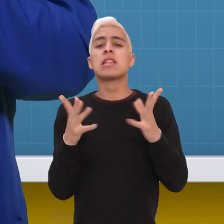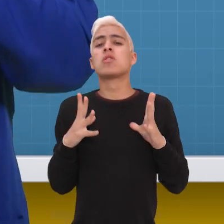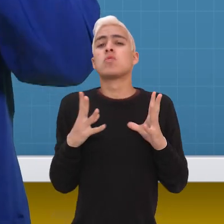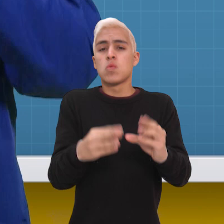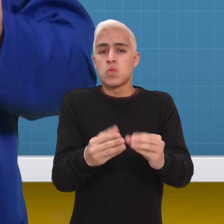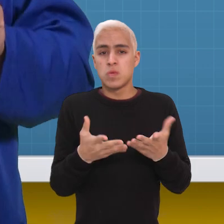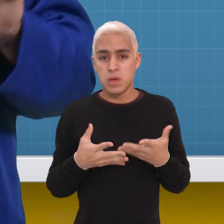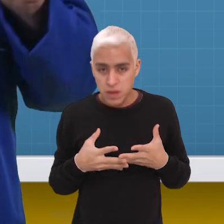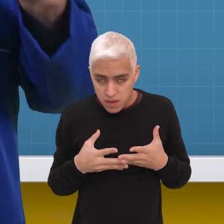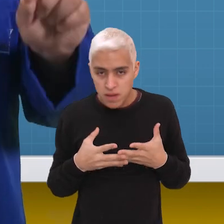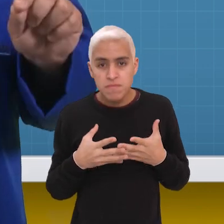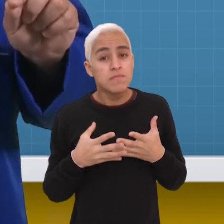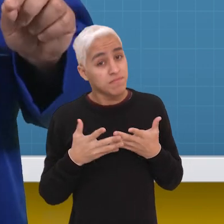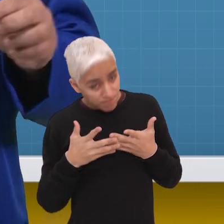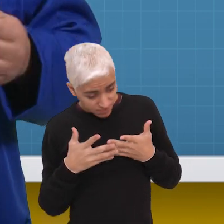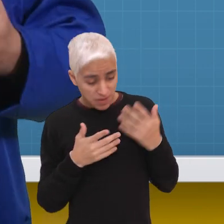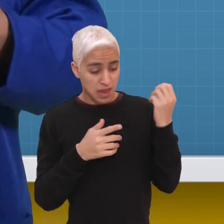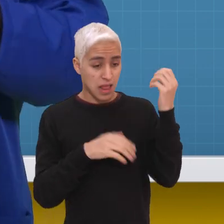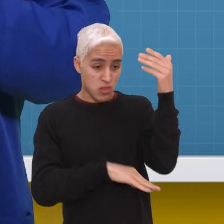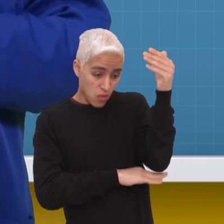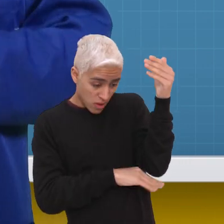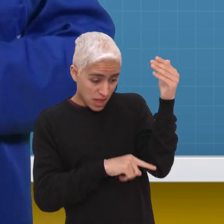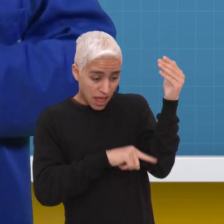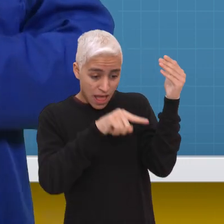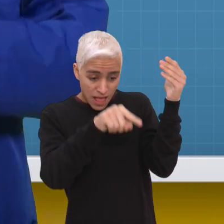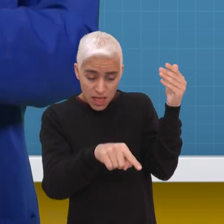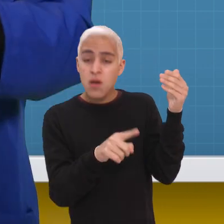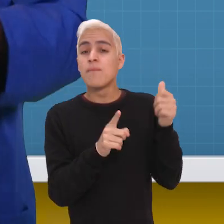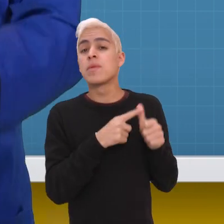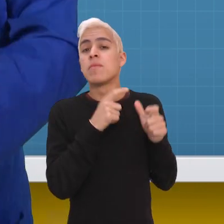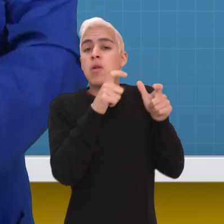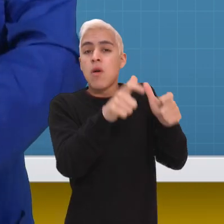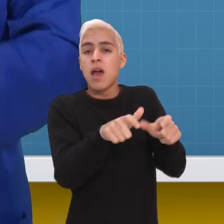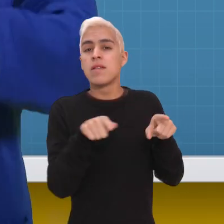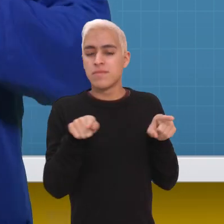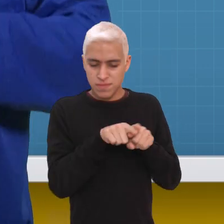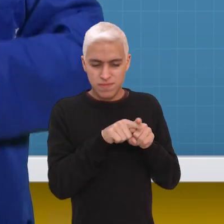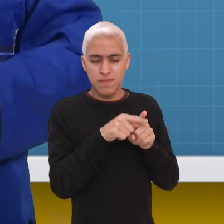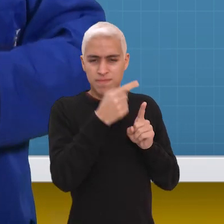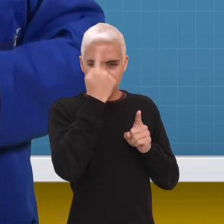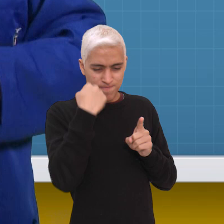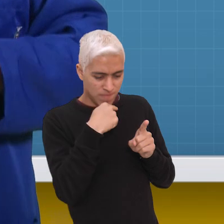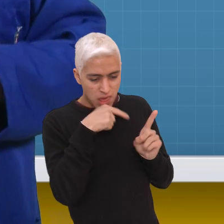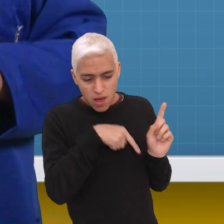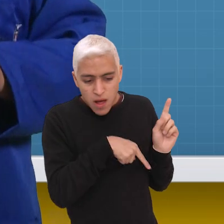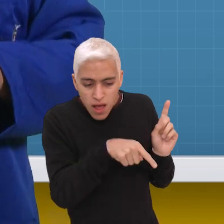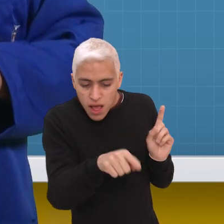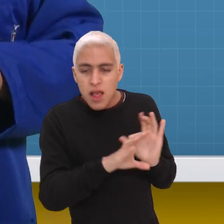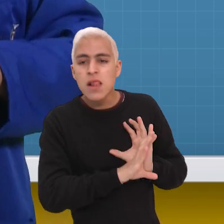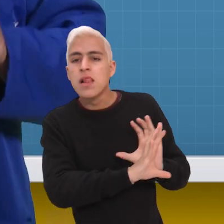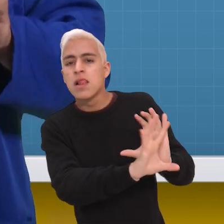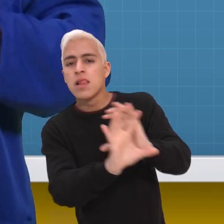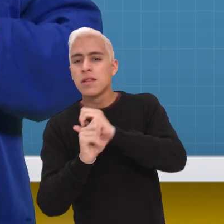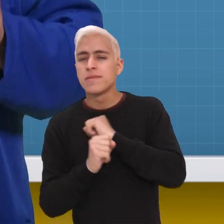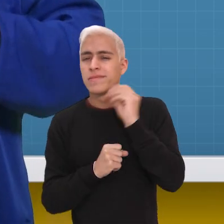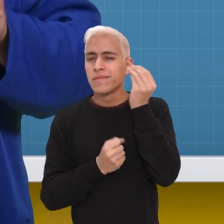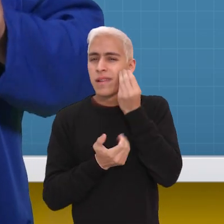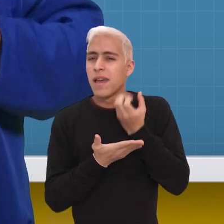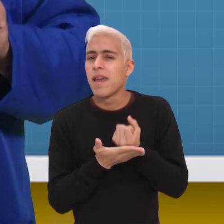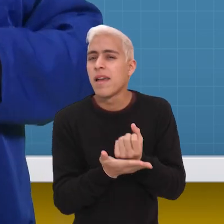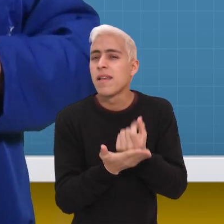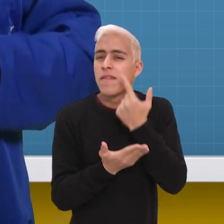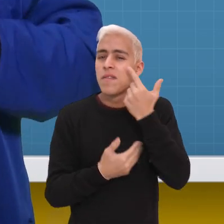as visitas? Isso considerando que do hotel até o primeiro local, ele também levou mais meia hora. Vamos